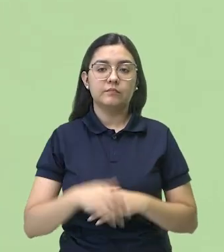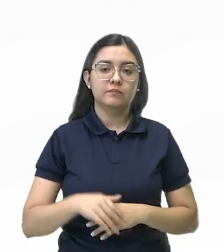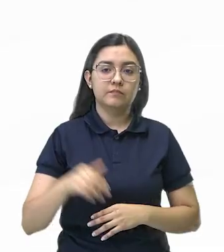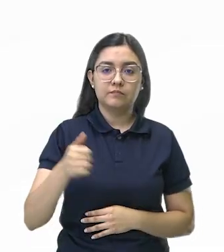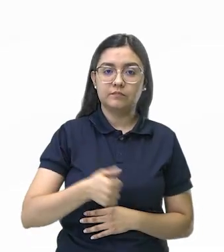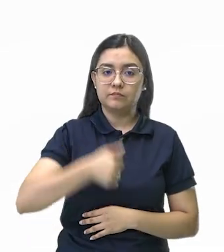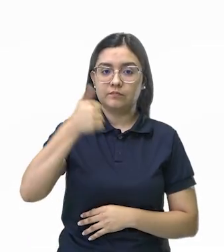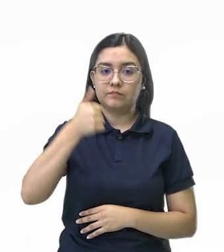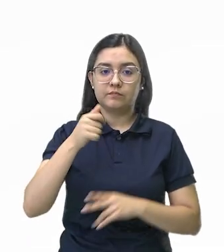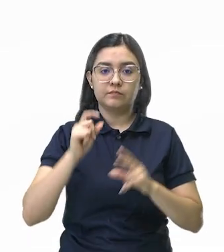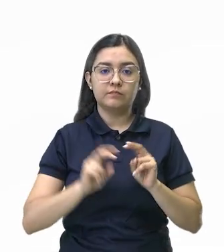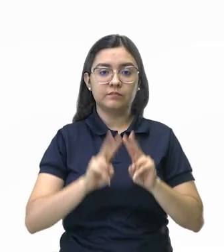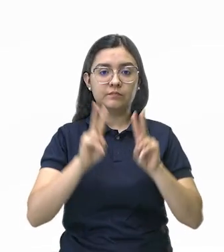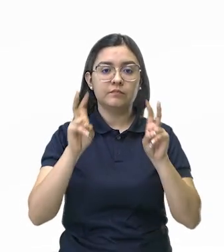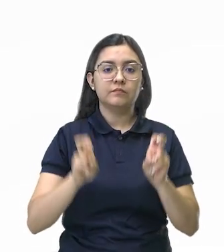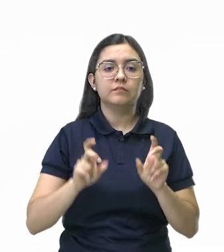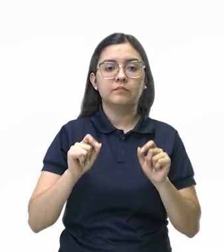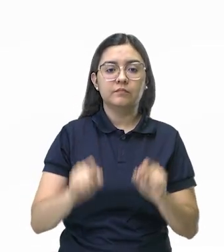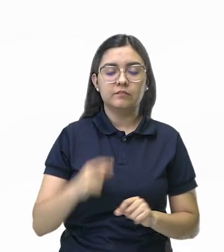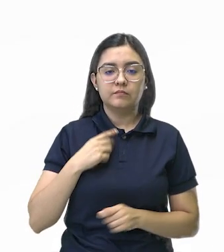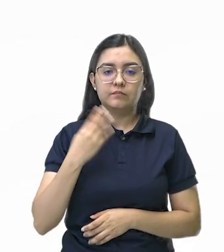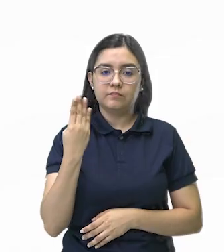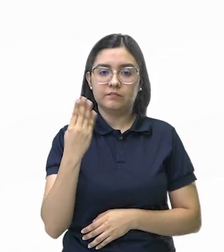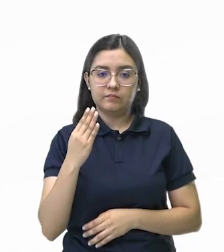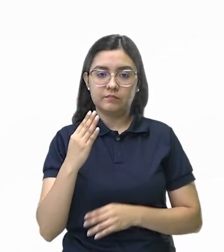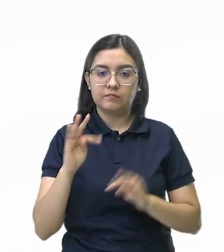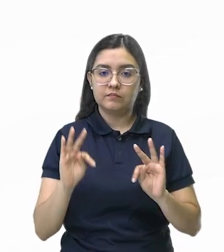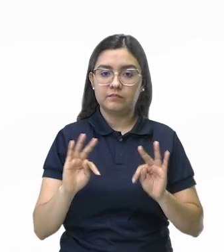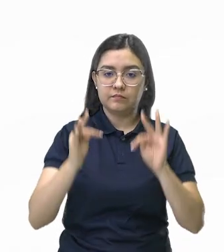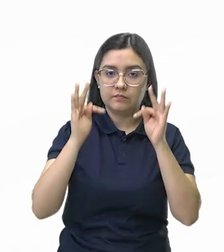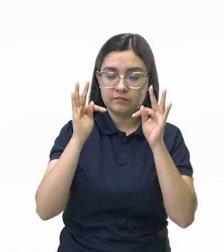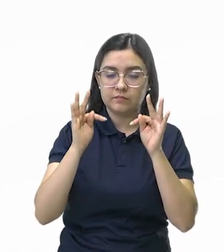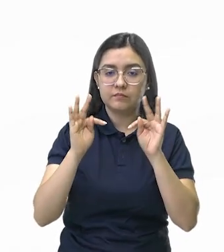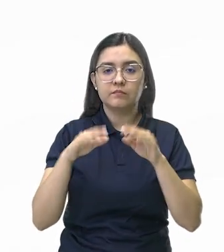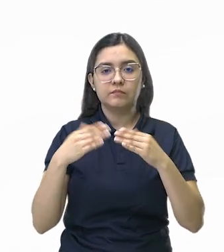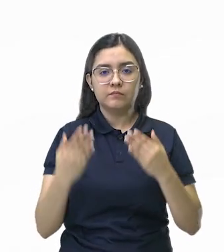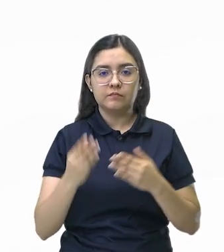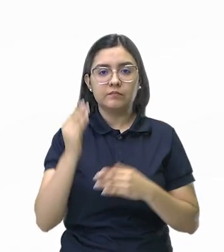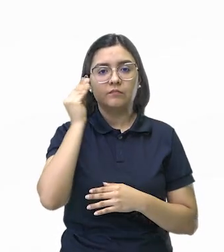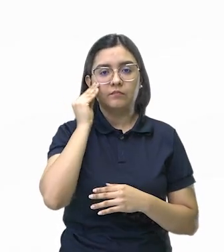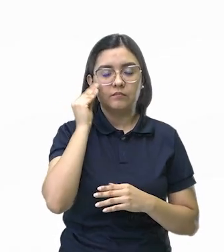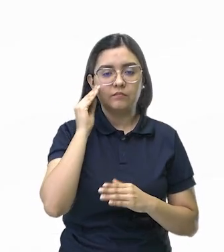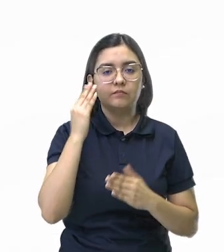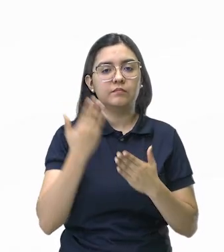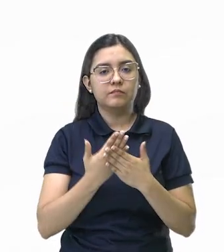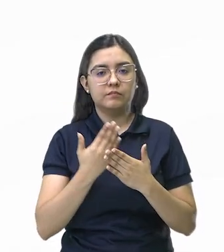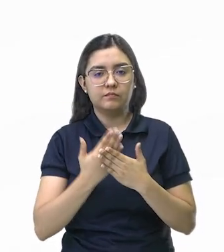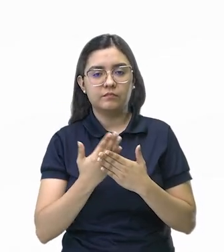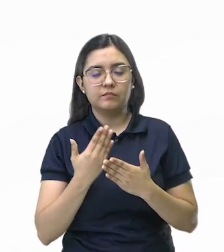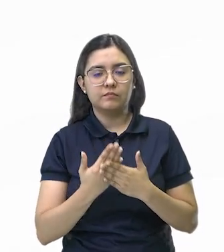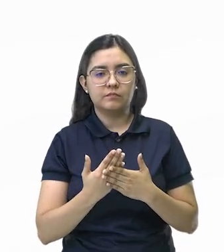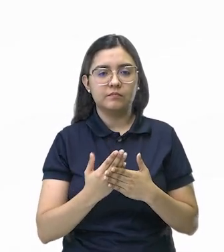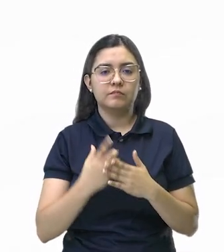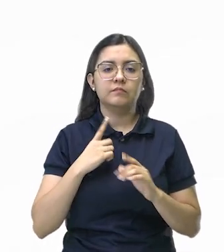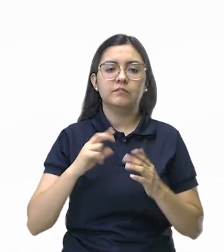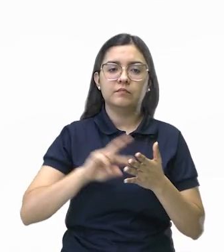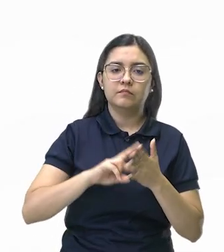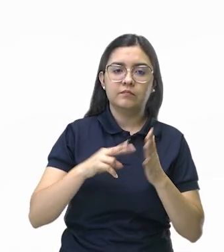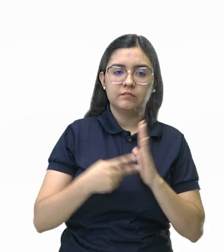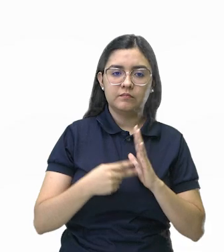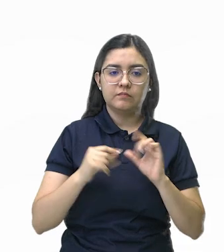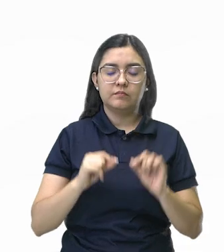vamos falar é sobre biotecnologia. E aí a gente viu, né, ao longo dessa unidade, o que é a